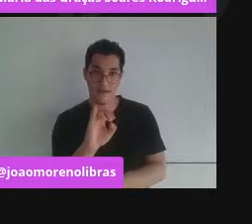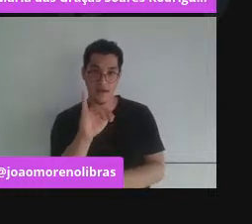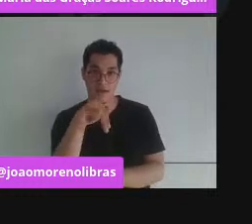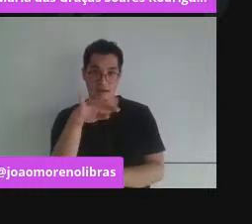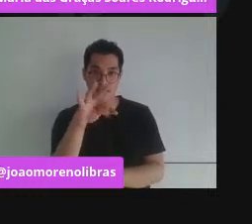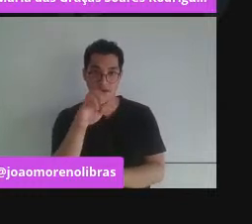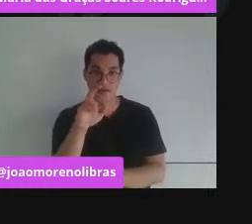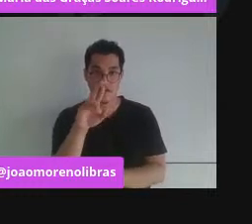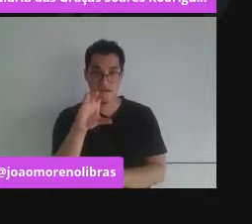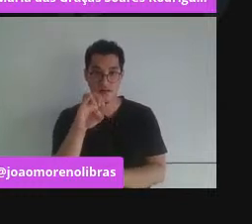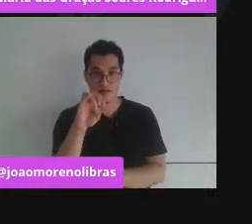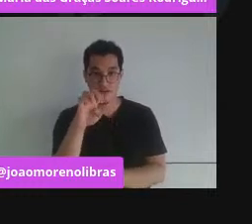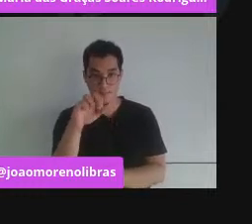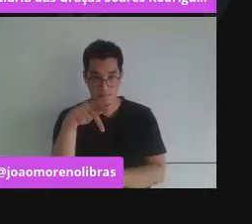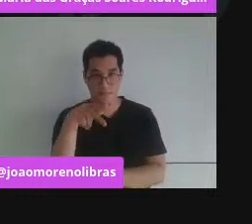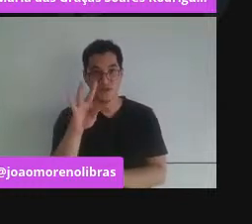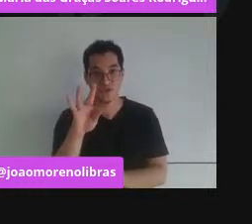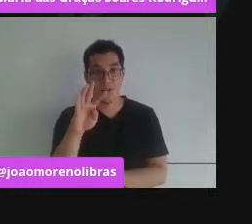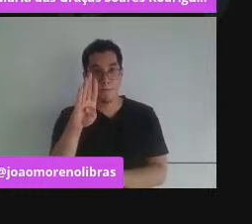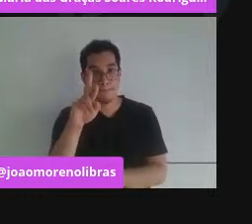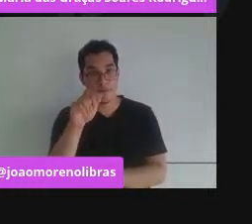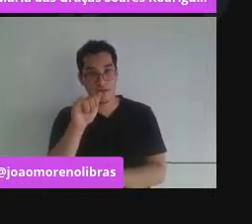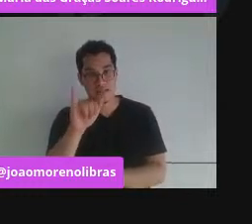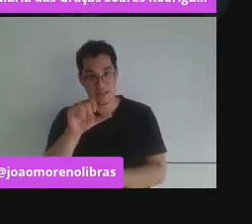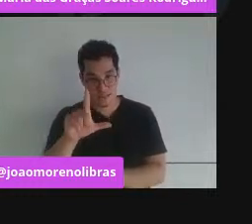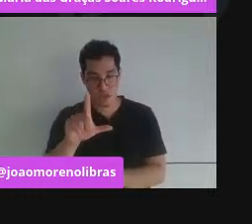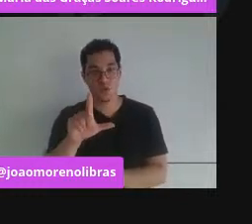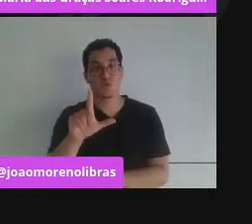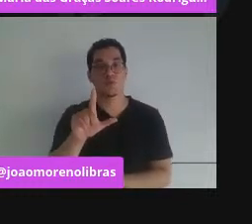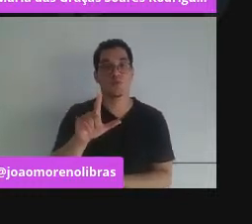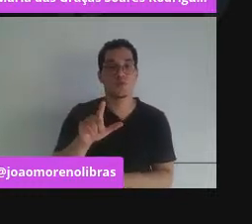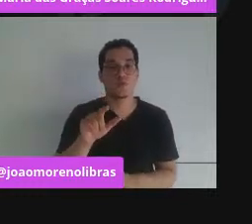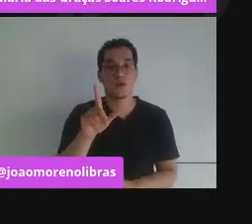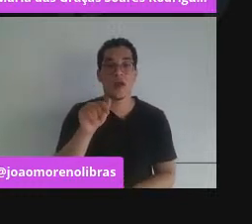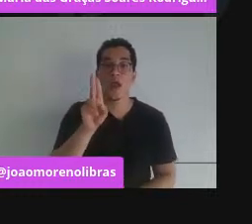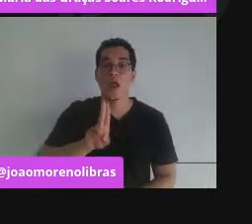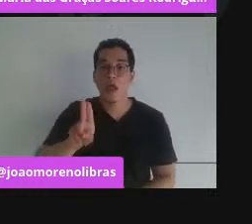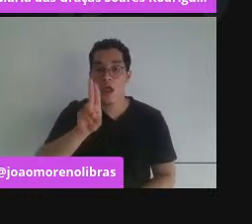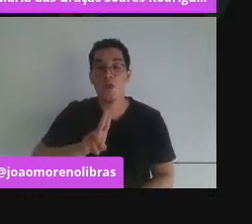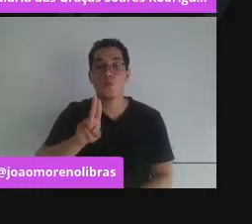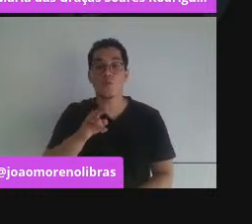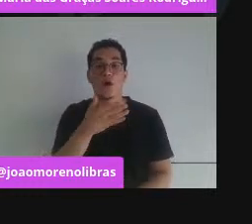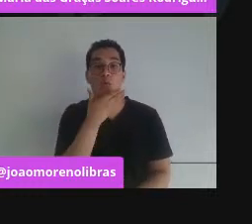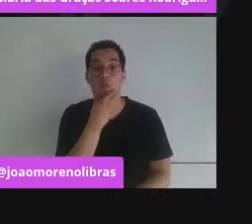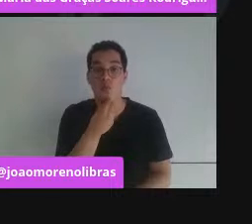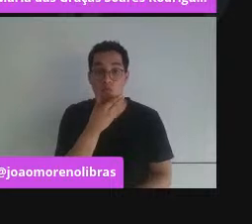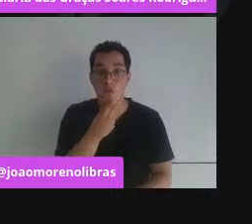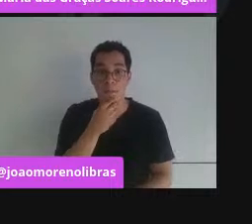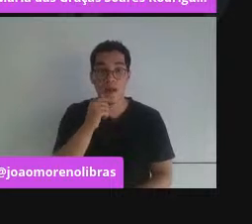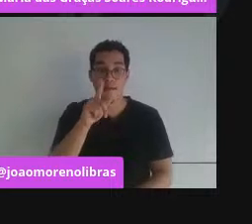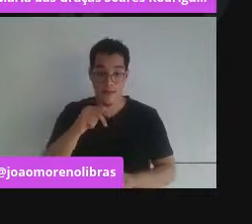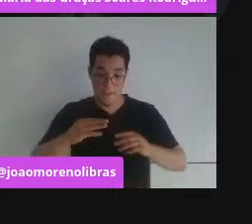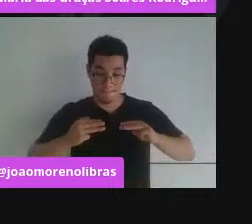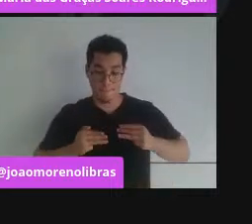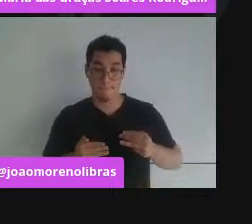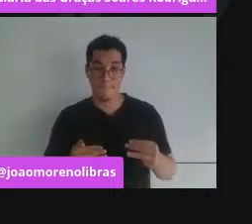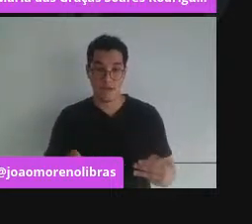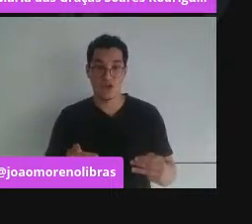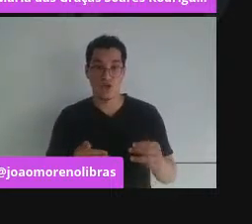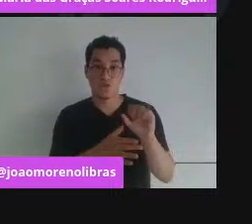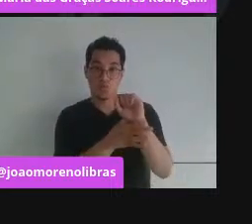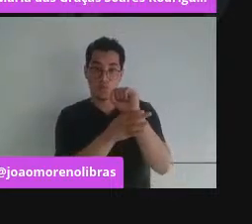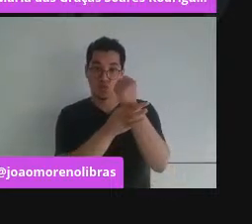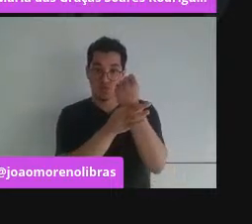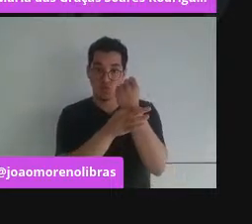então ministro da Justiça e Segurança Pública, que contradizia a constatação, abro aspas, Moro diz que não há tortura em presídios no